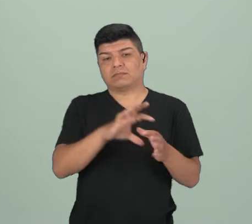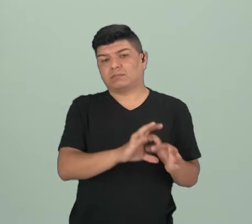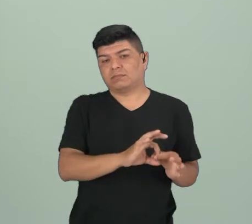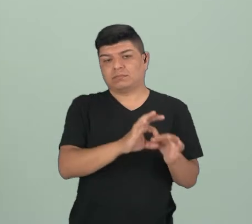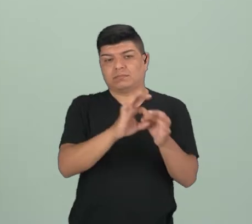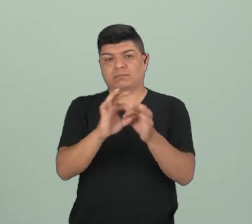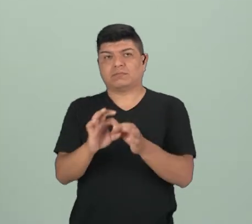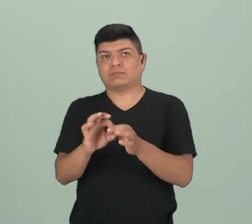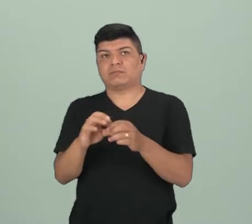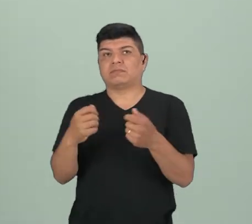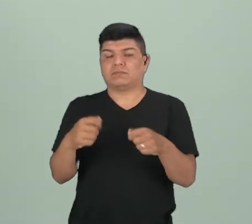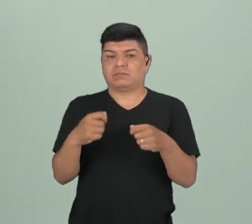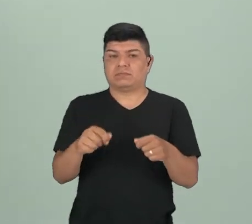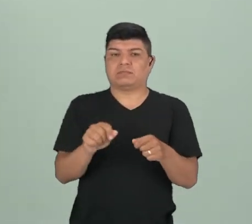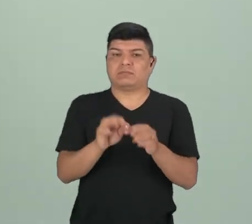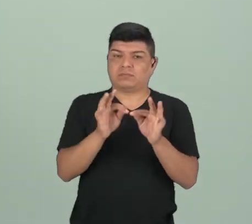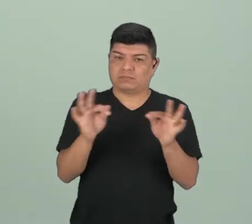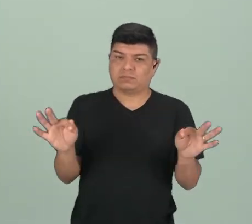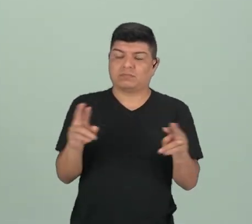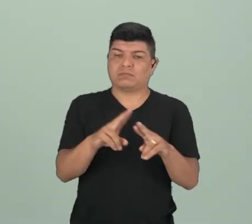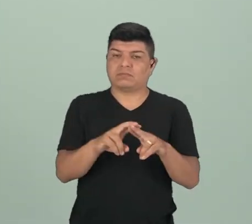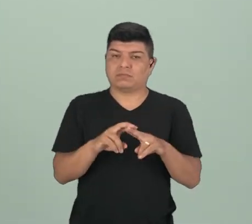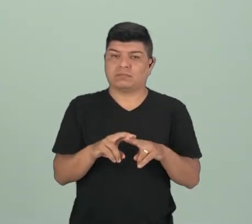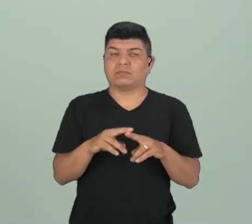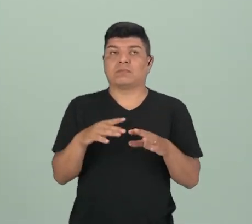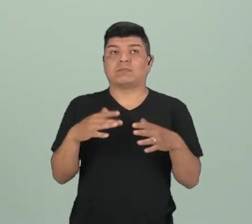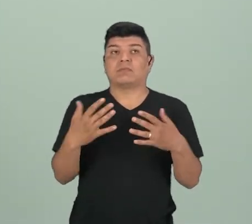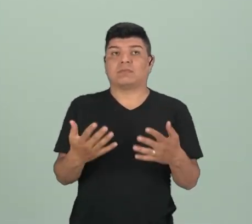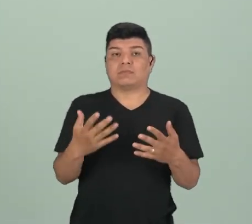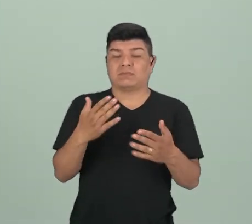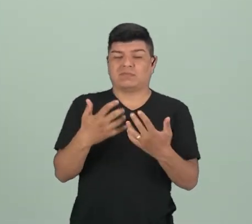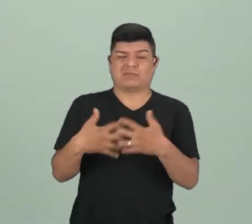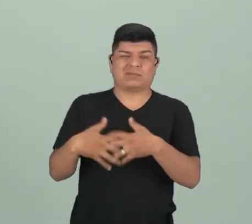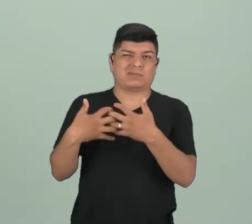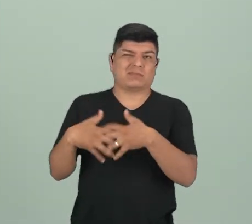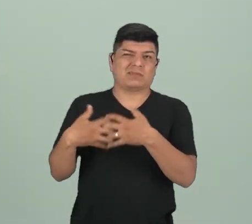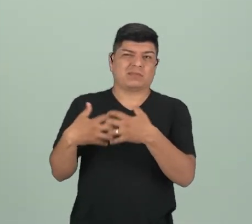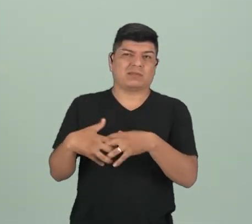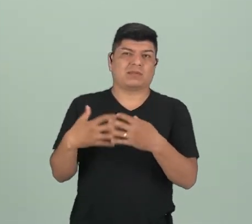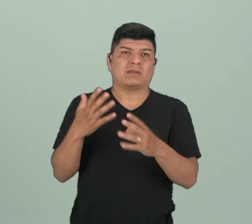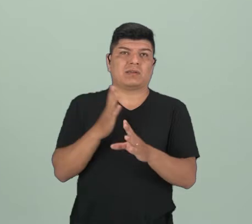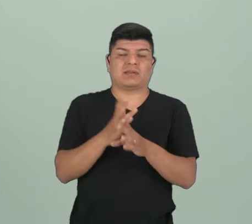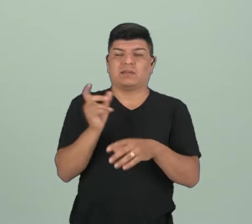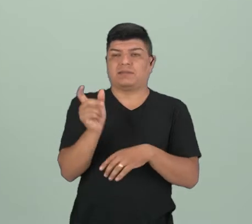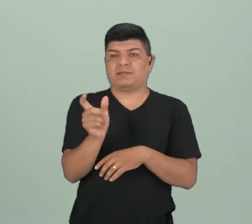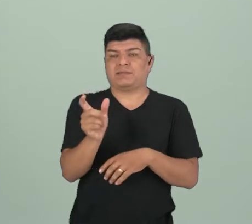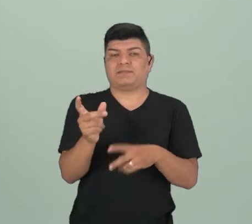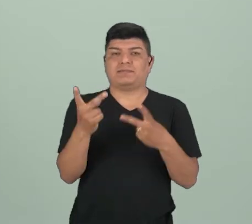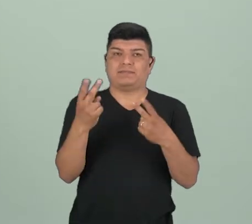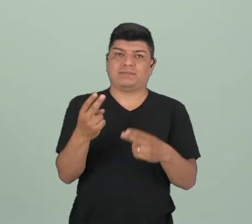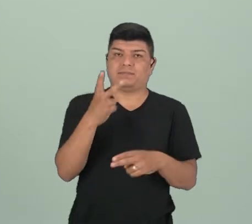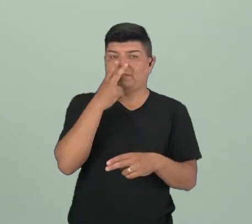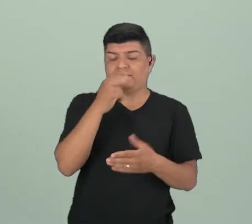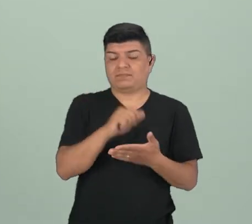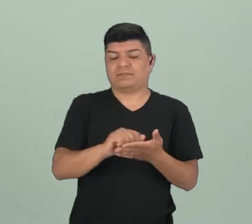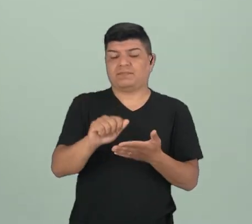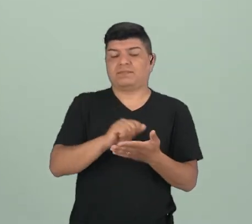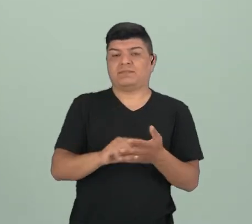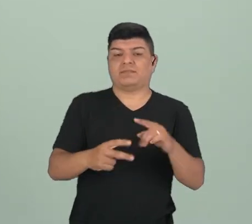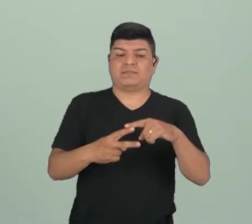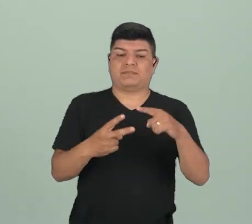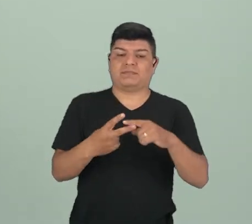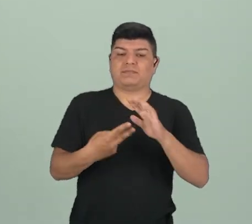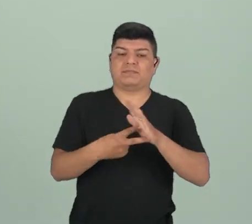análise morfológica e sintática da oração, né? Então, torna-se um pouco mais complicado quando a mesma palavra, né, com a mesma escrita, faz duas